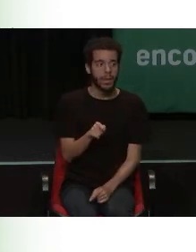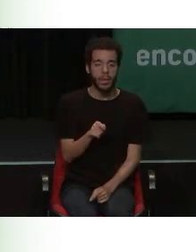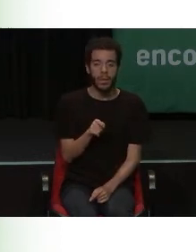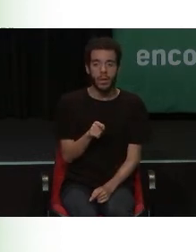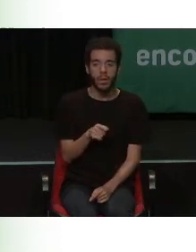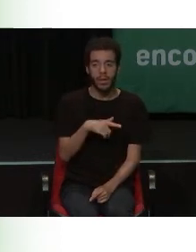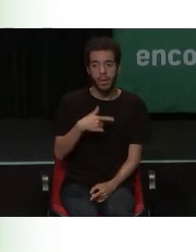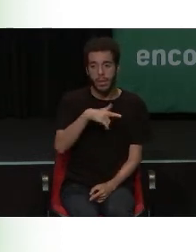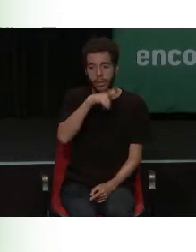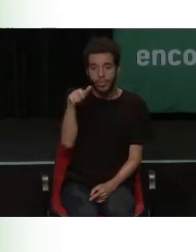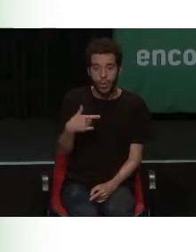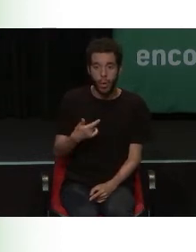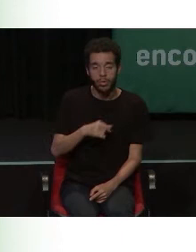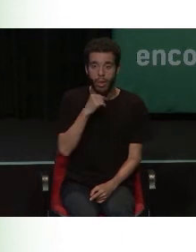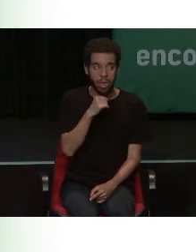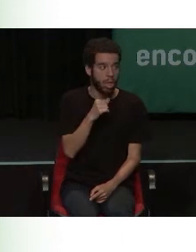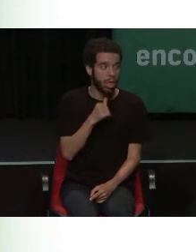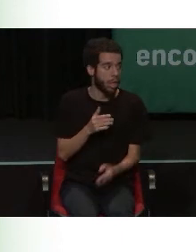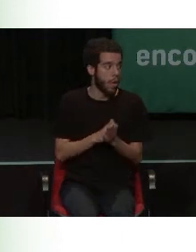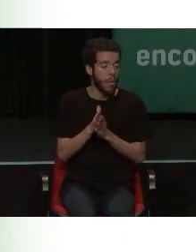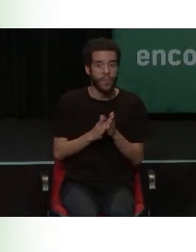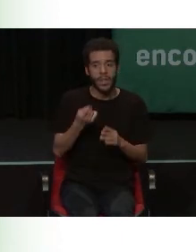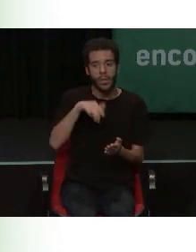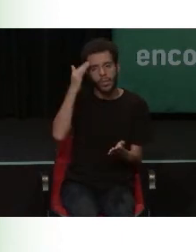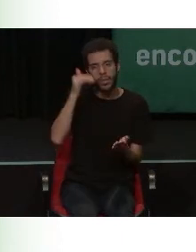pelos cidadãos em geral, chegamos à conclusão